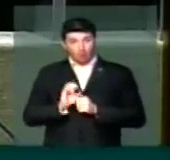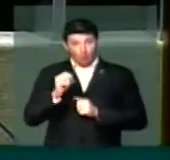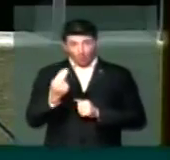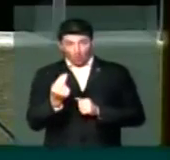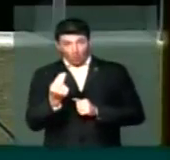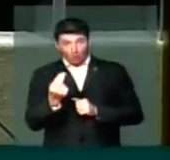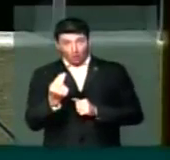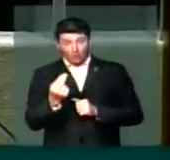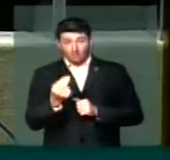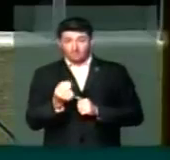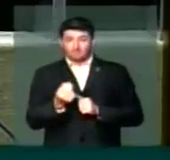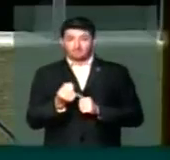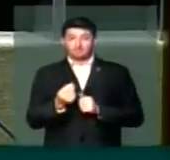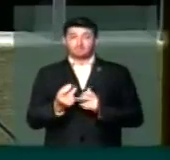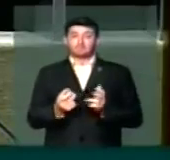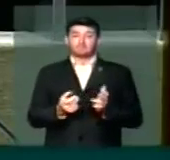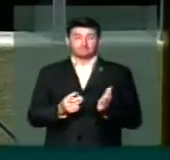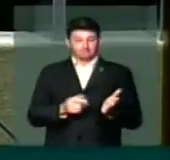ou